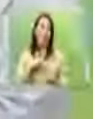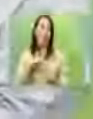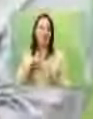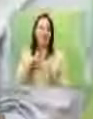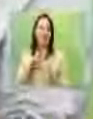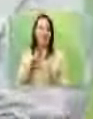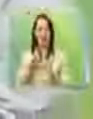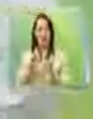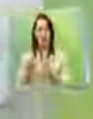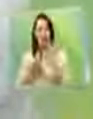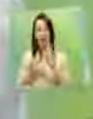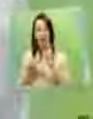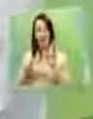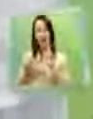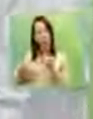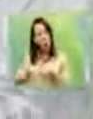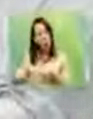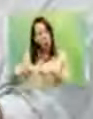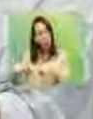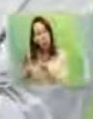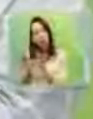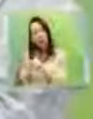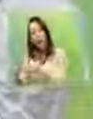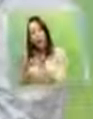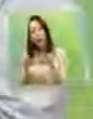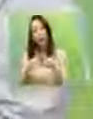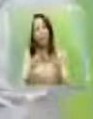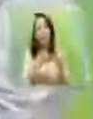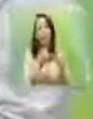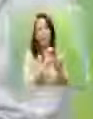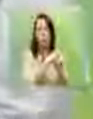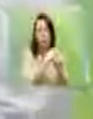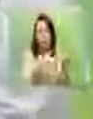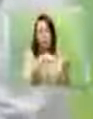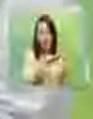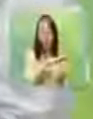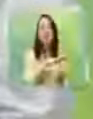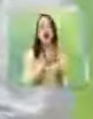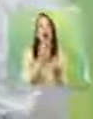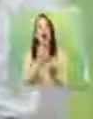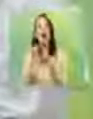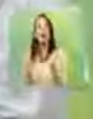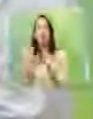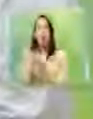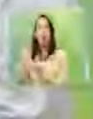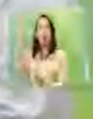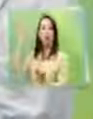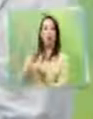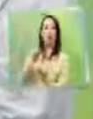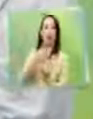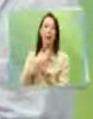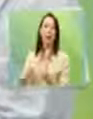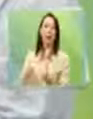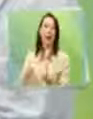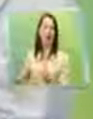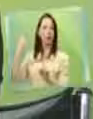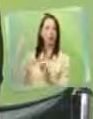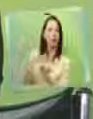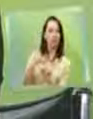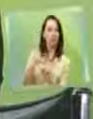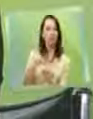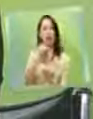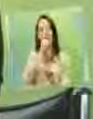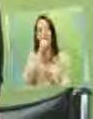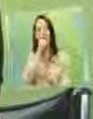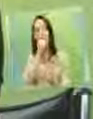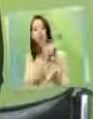relação de lutas sociais, mas tendo presente a figura do Estado. Quer dizer, eu acho que o que ocorreu a